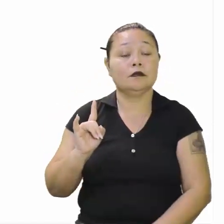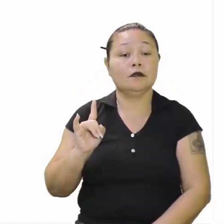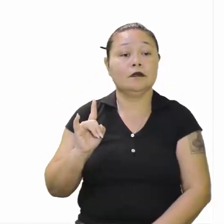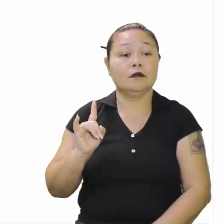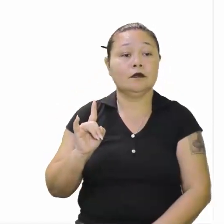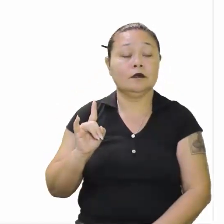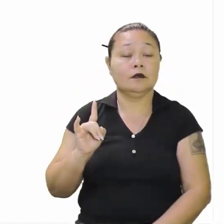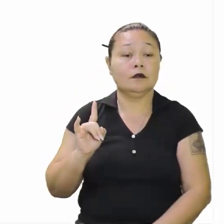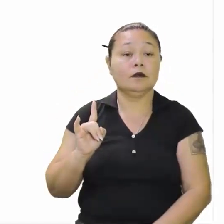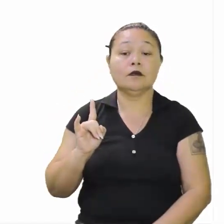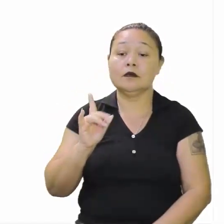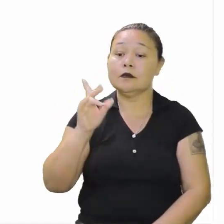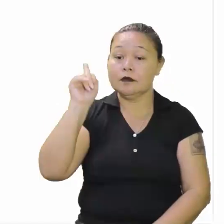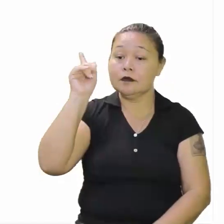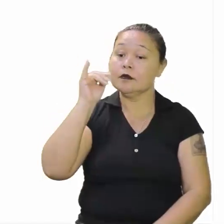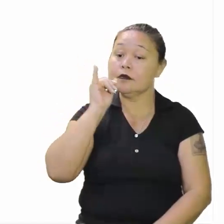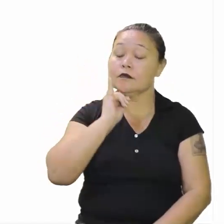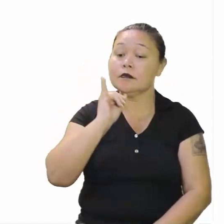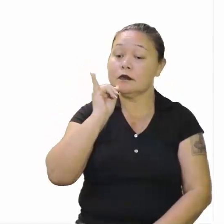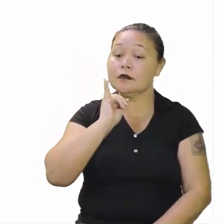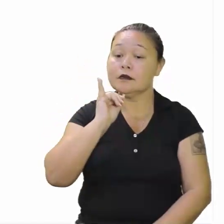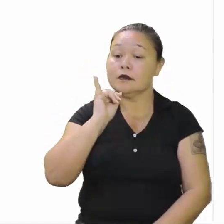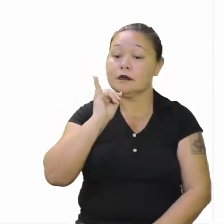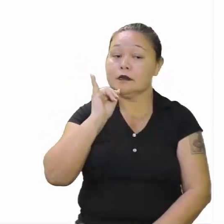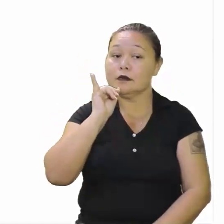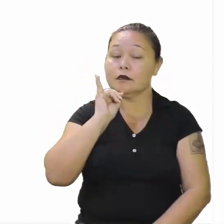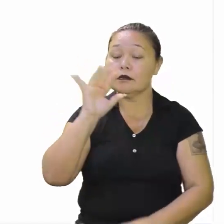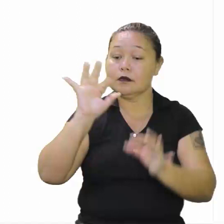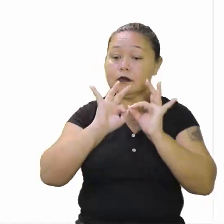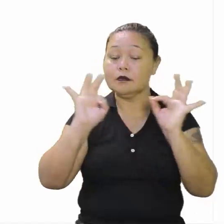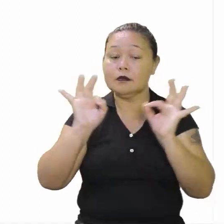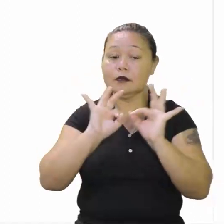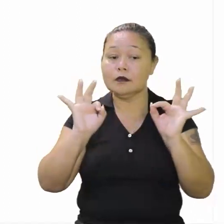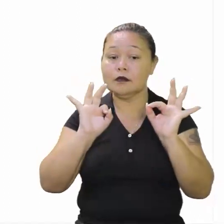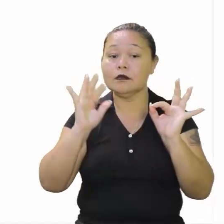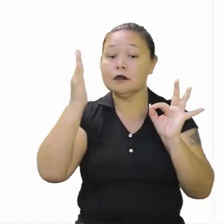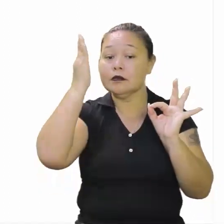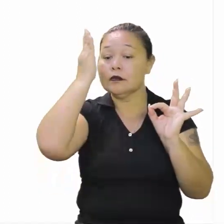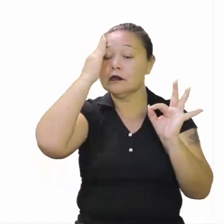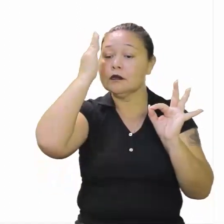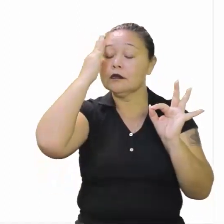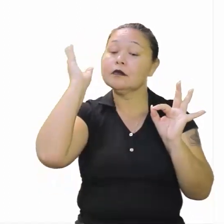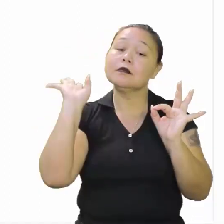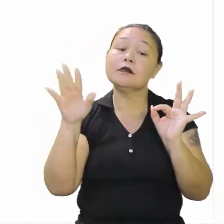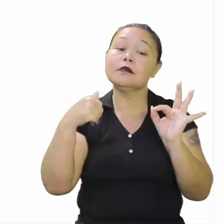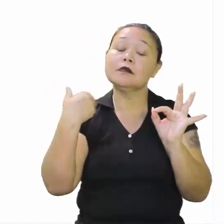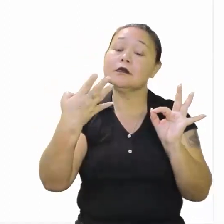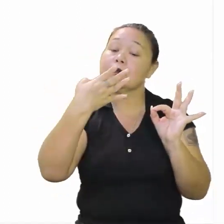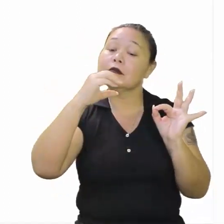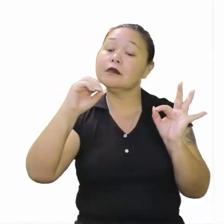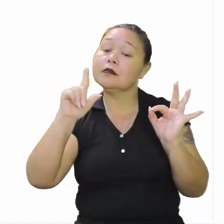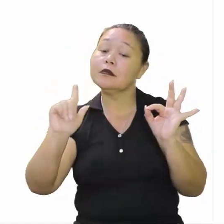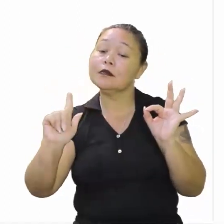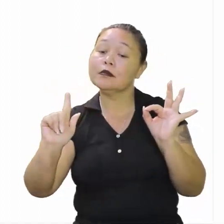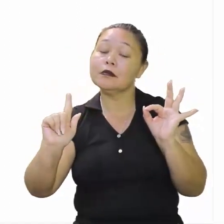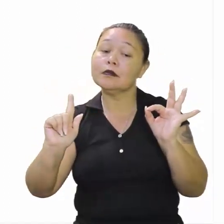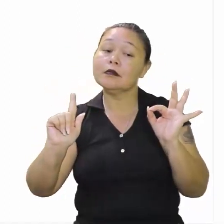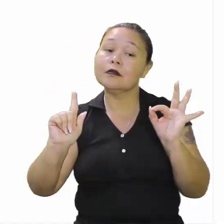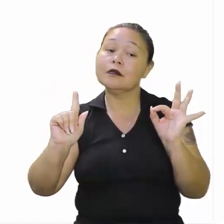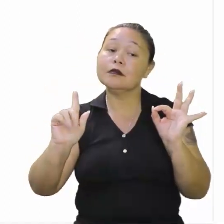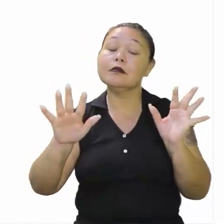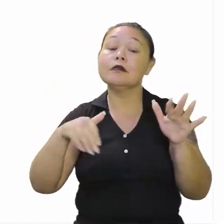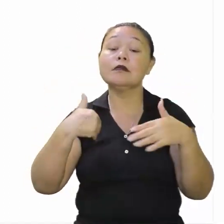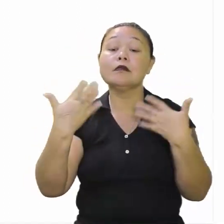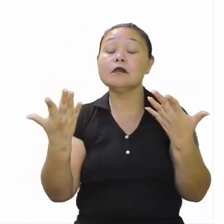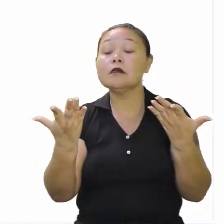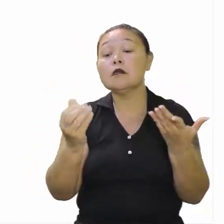no enunciado, e ele quer saber 400 gramas,